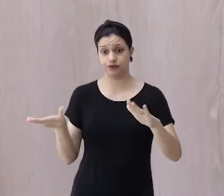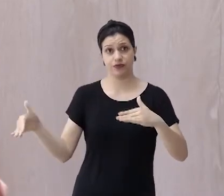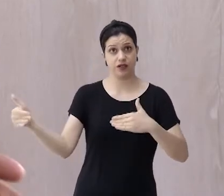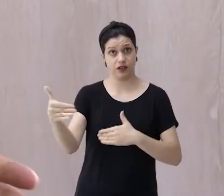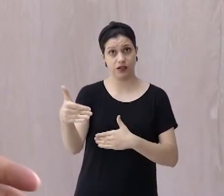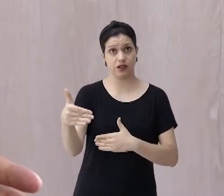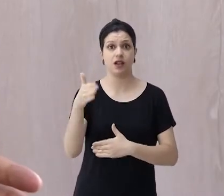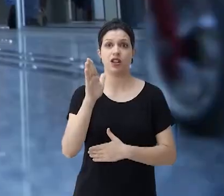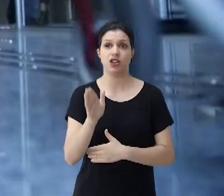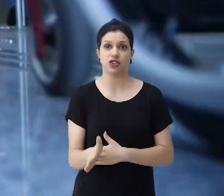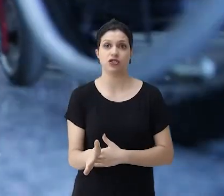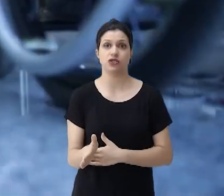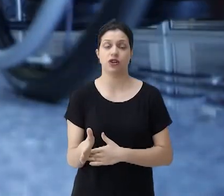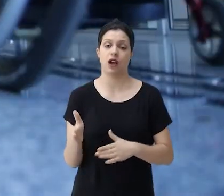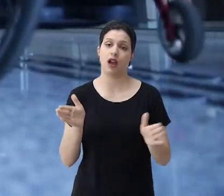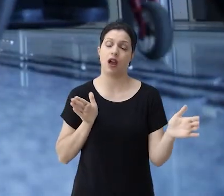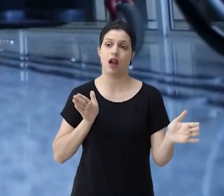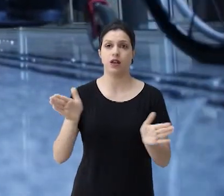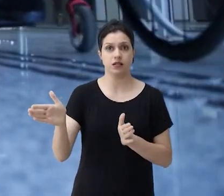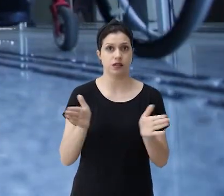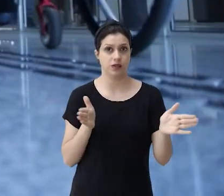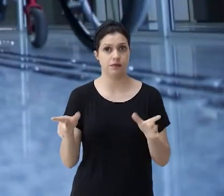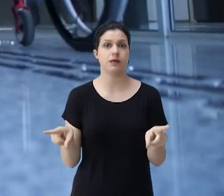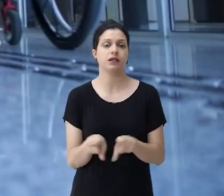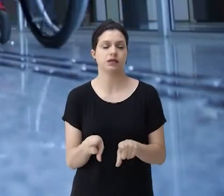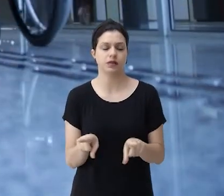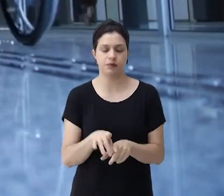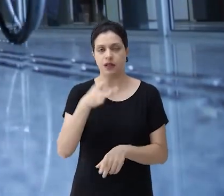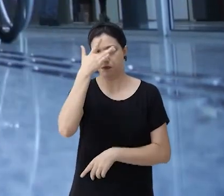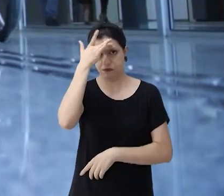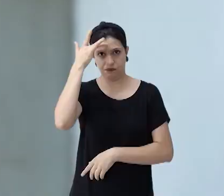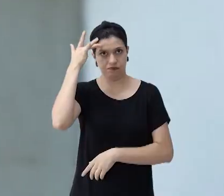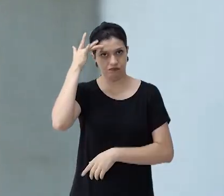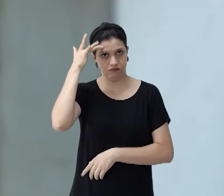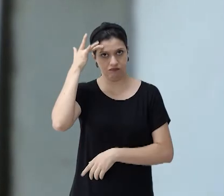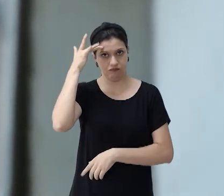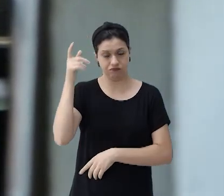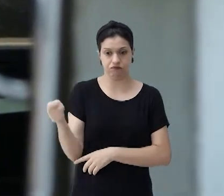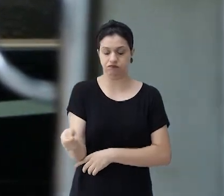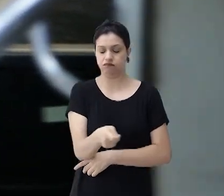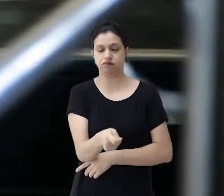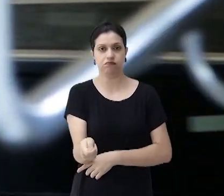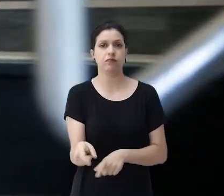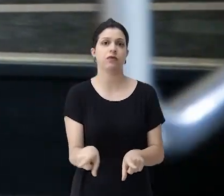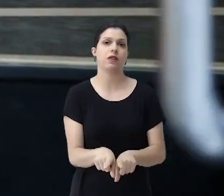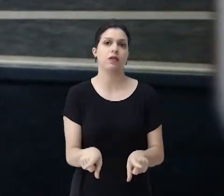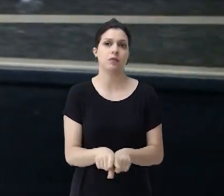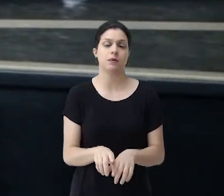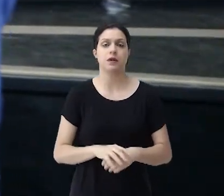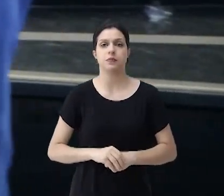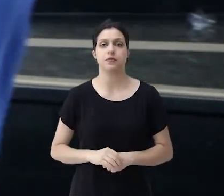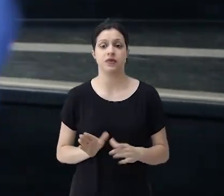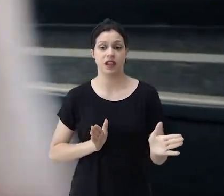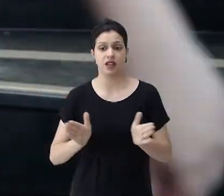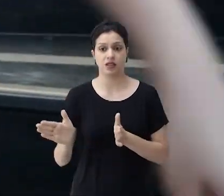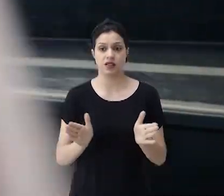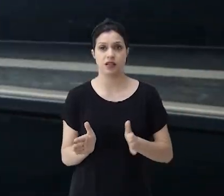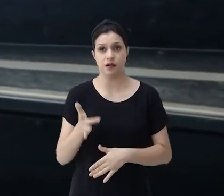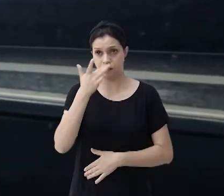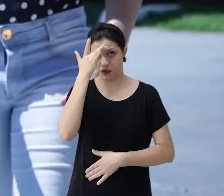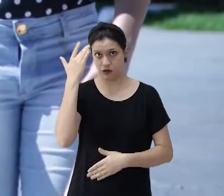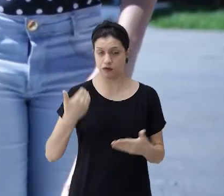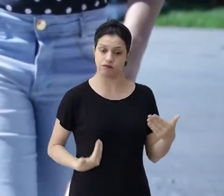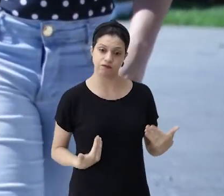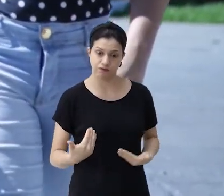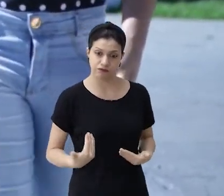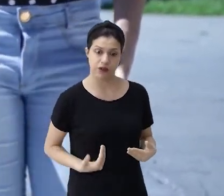os gabinetes já entregues acesso a pessoas com necessidade especial. Fizemos um acesso aqui